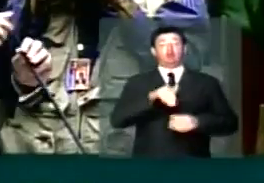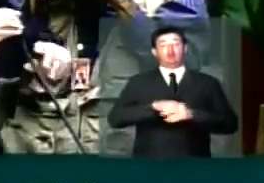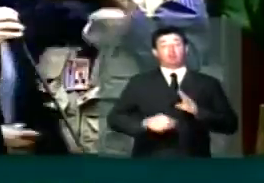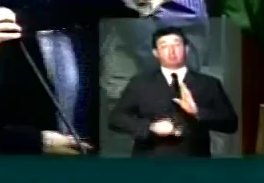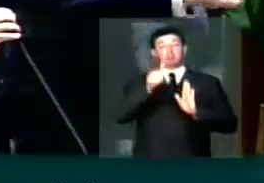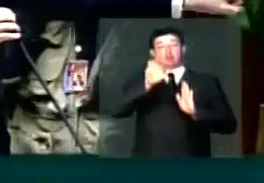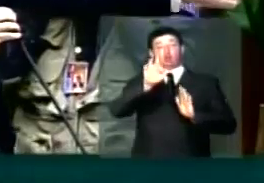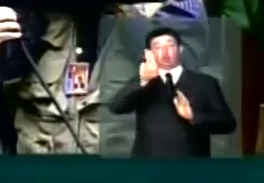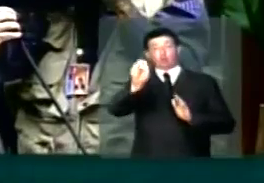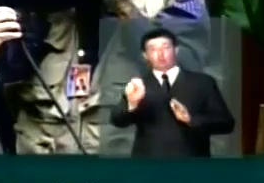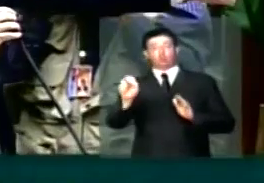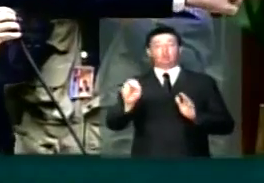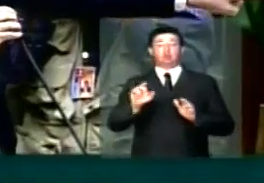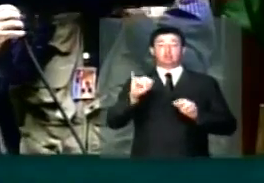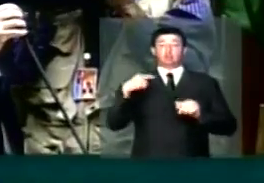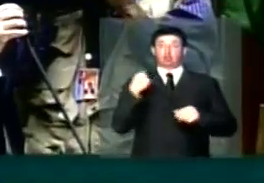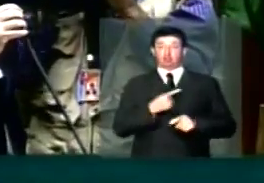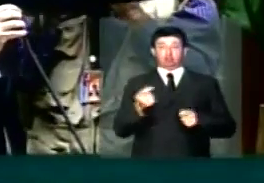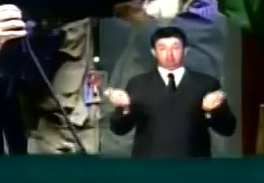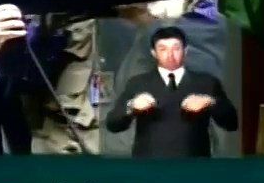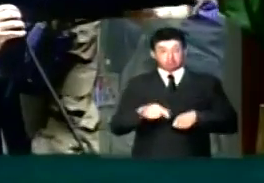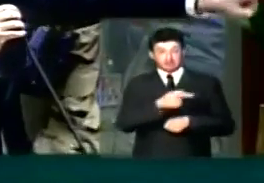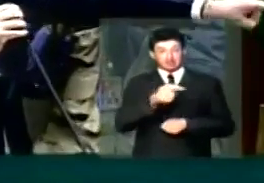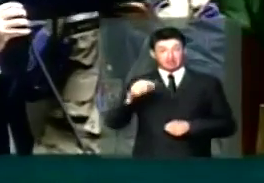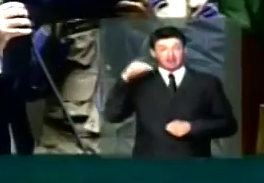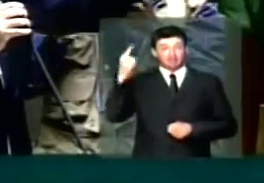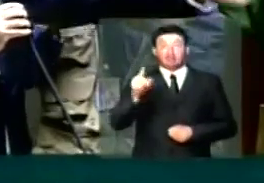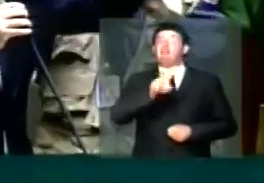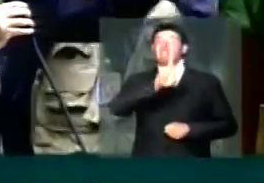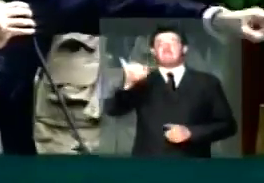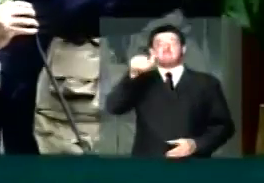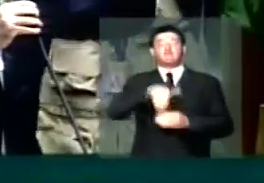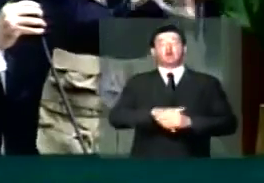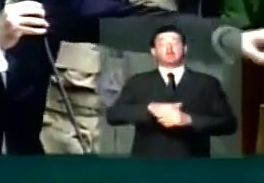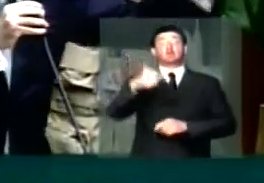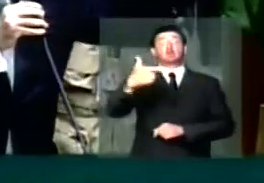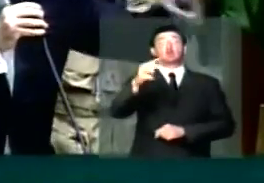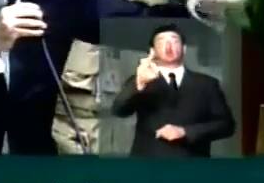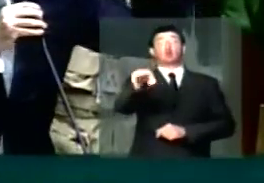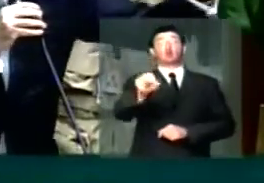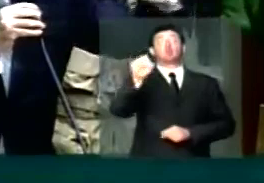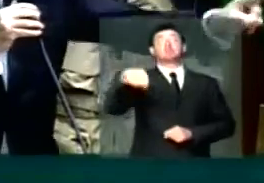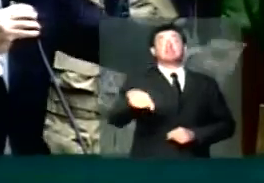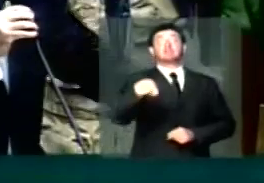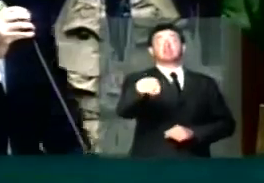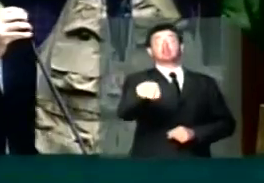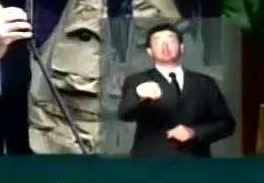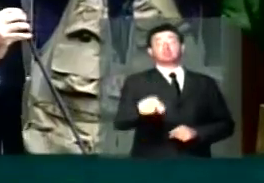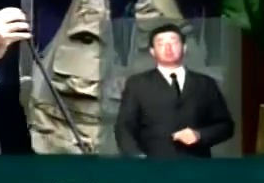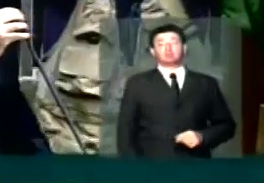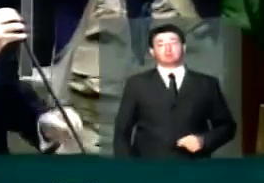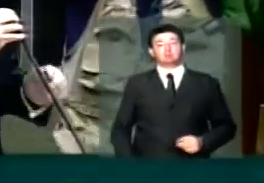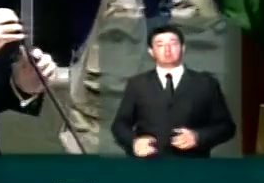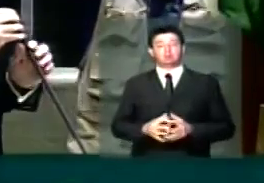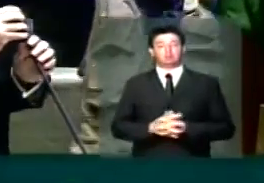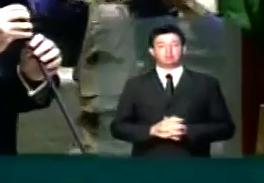primeiro turno, e nós, se for possível, na próxima semana, vamos votar o segundo turno dessa PEC.